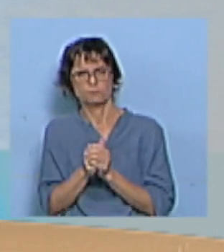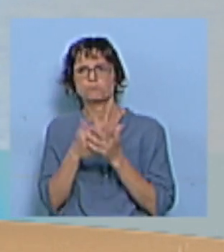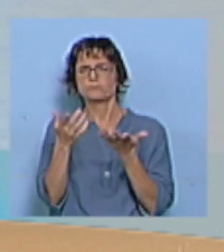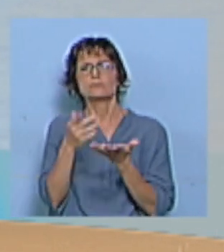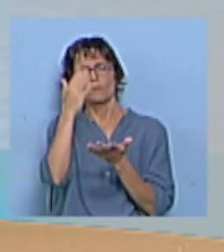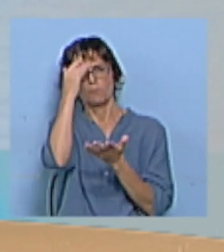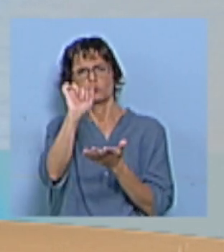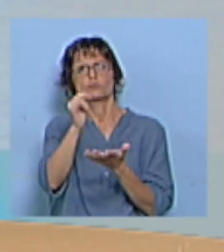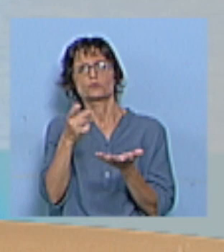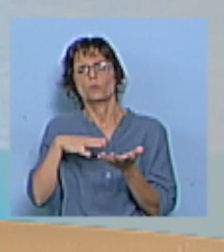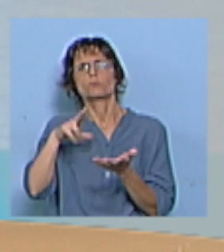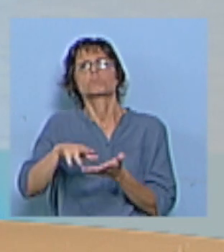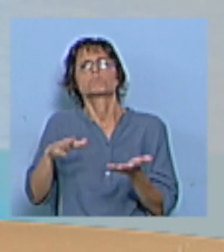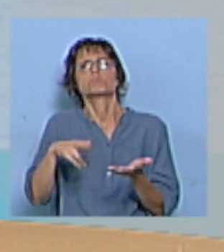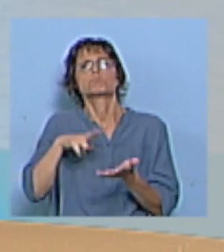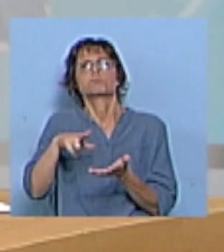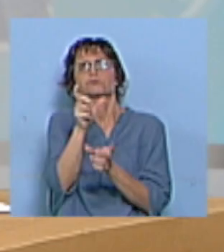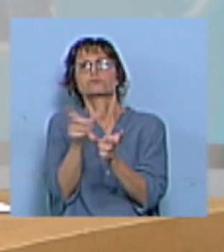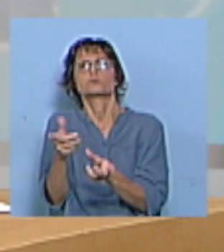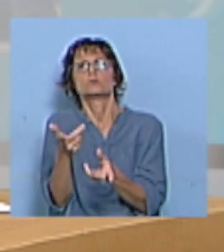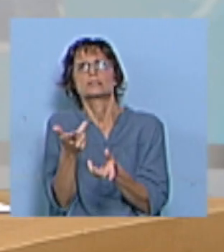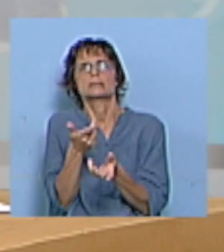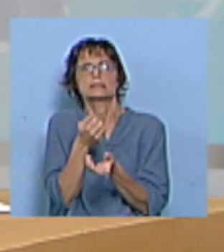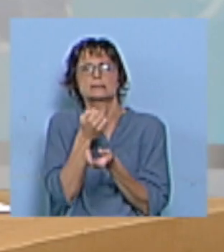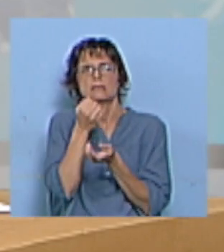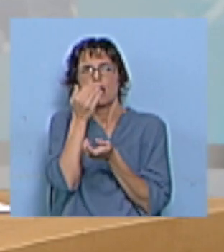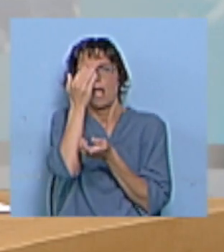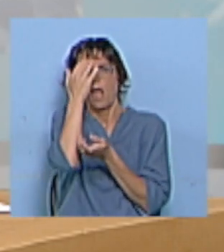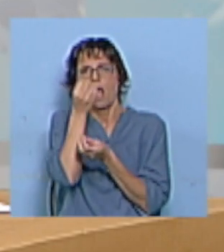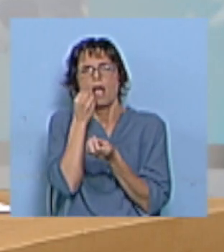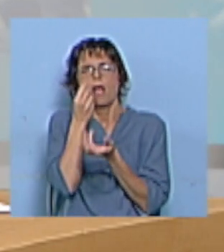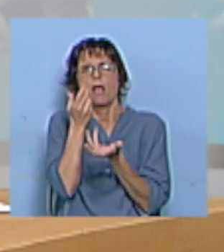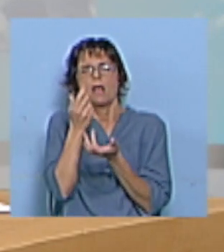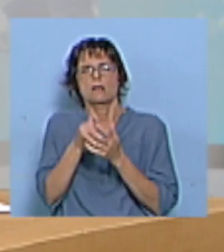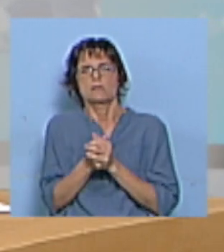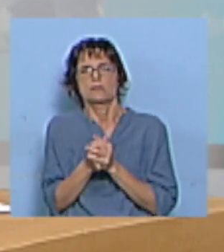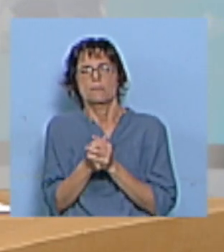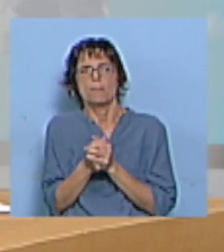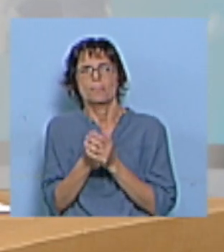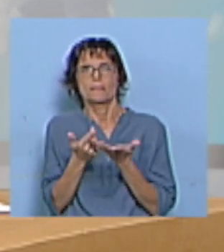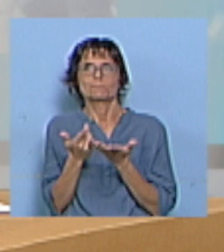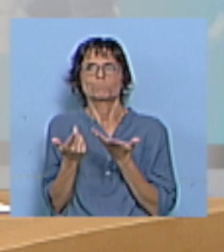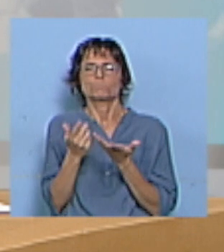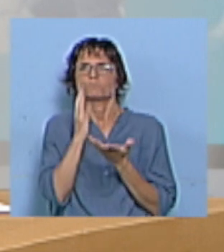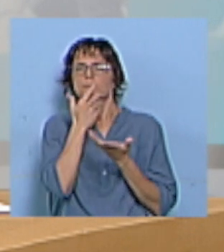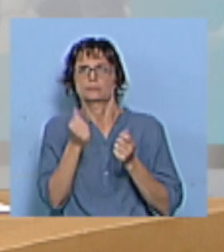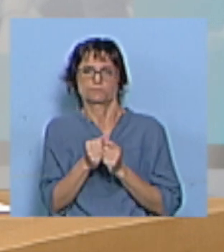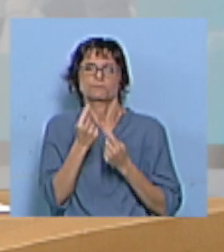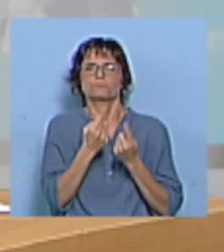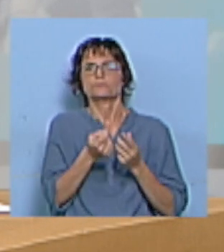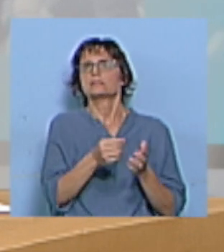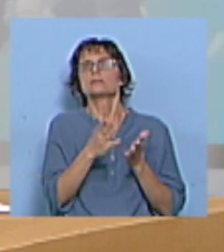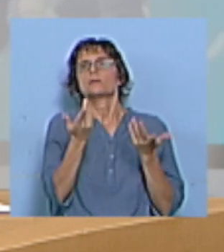que ficam no meio disto tudo? Olha, não são completamente incompatíveis, também não podemos olhar para o TGV, é uma